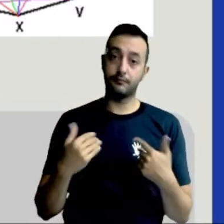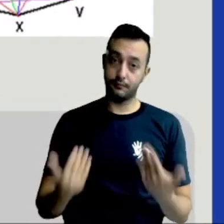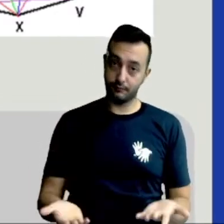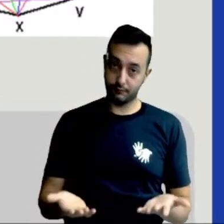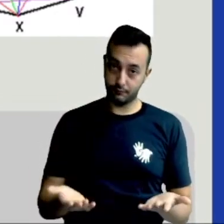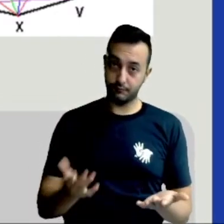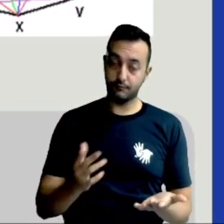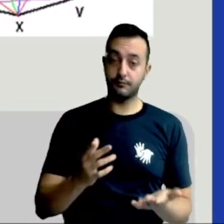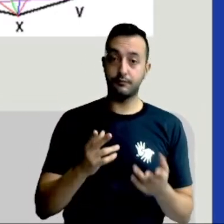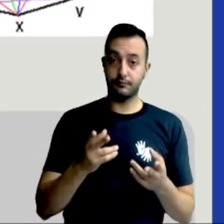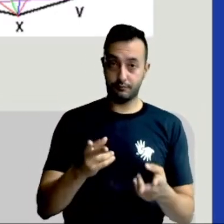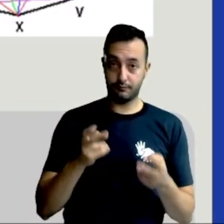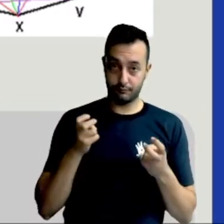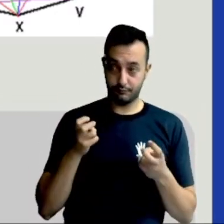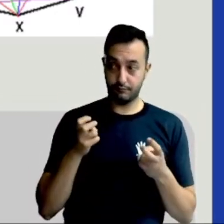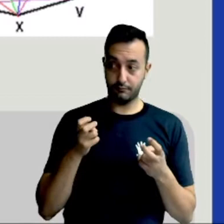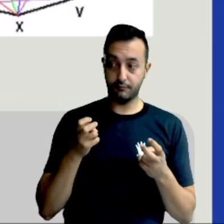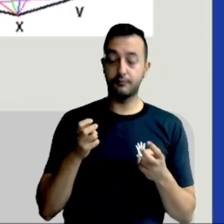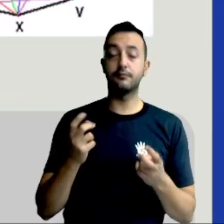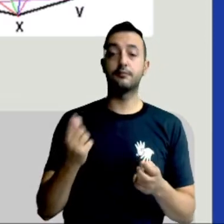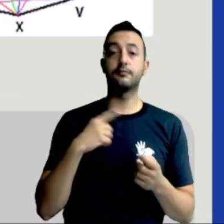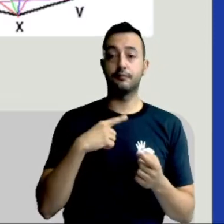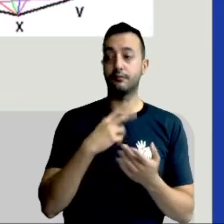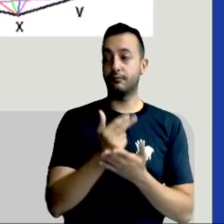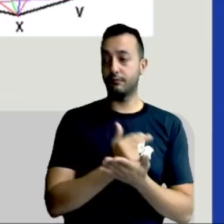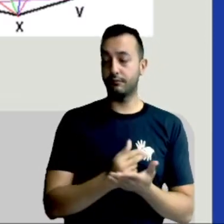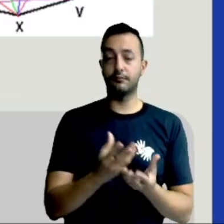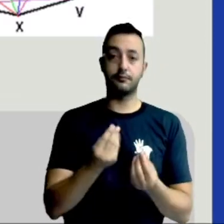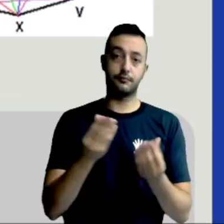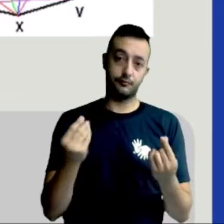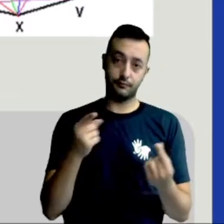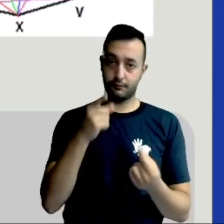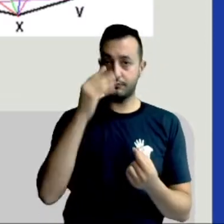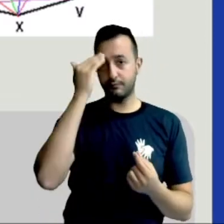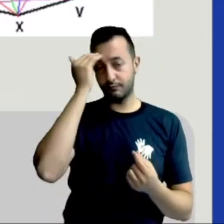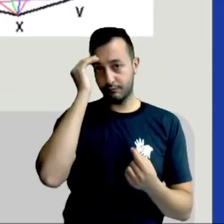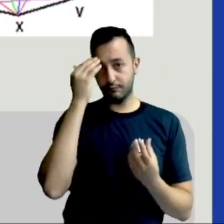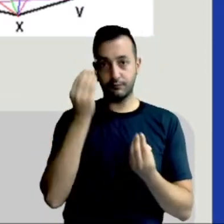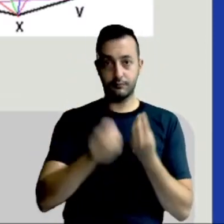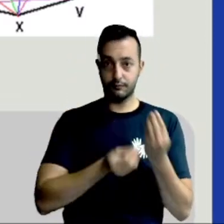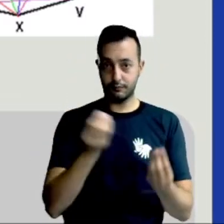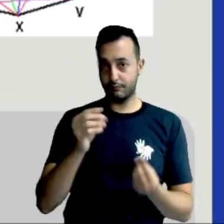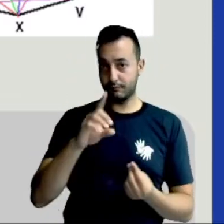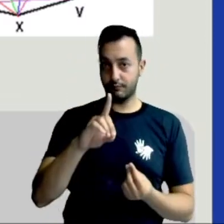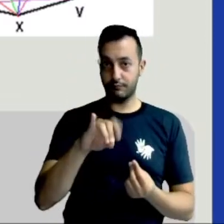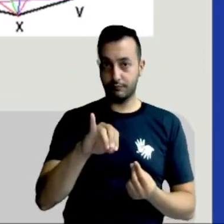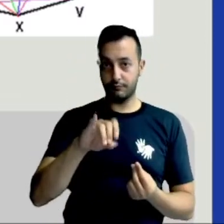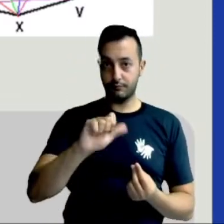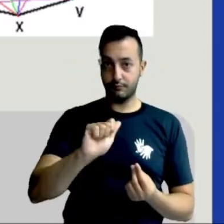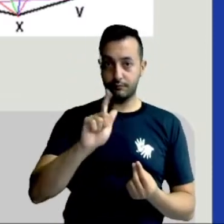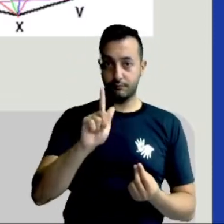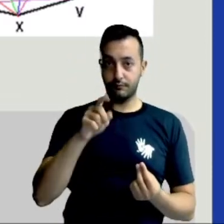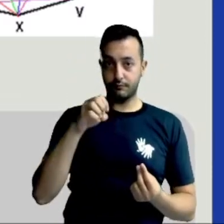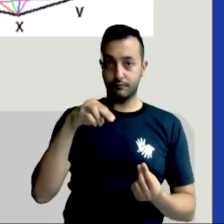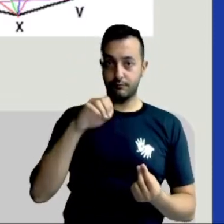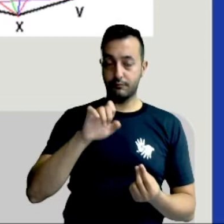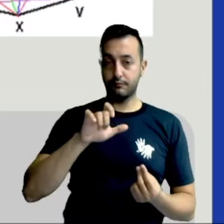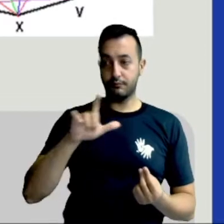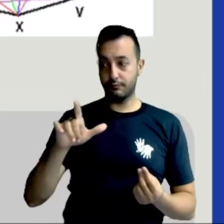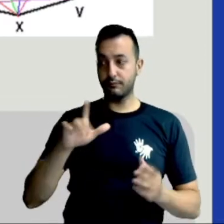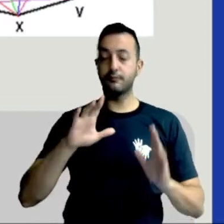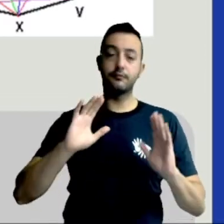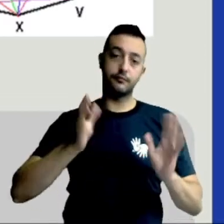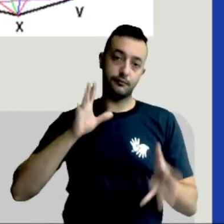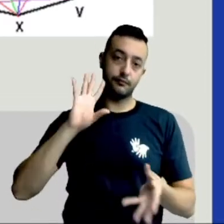Então, notem que tem um monte de desenho aqui. Primeiro, para você entender o que é diagonal. E aí a gente falou lá nos elementos,